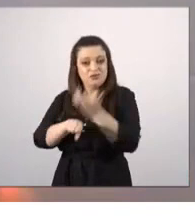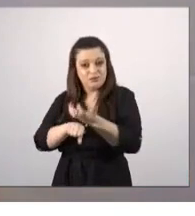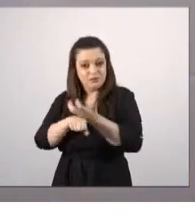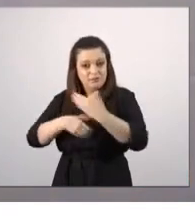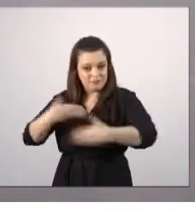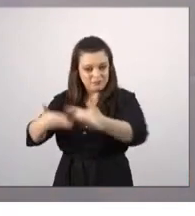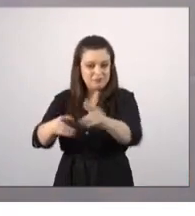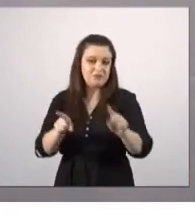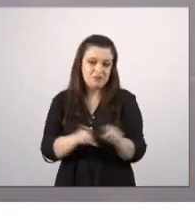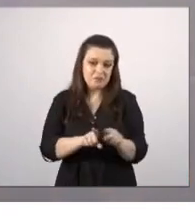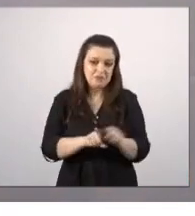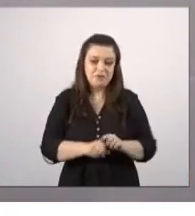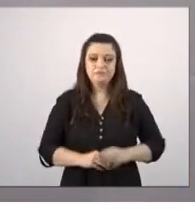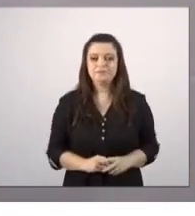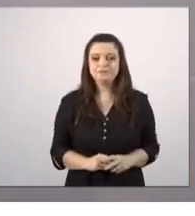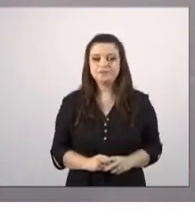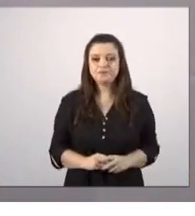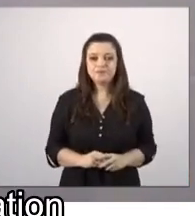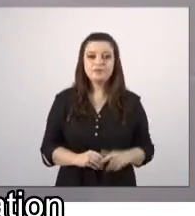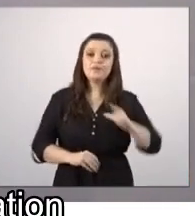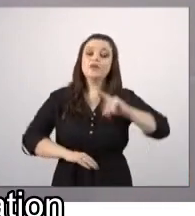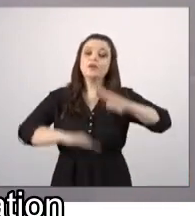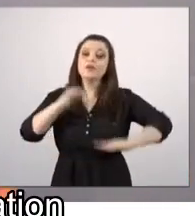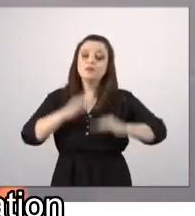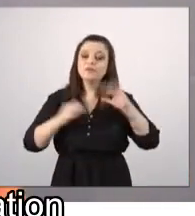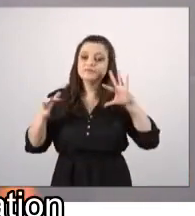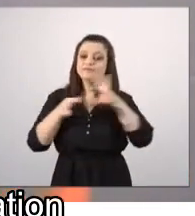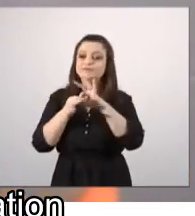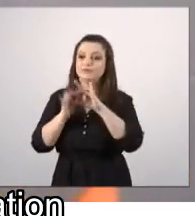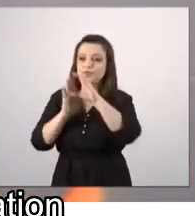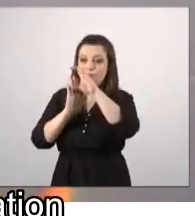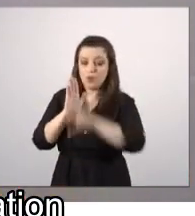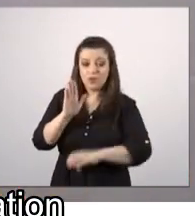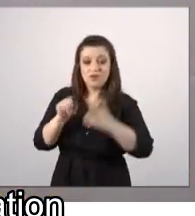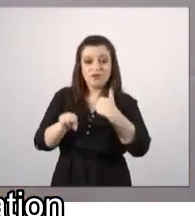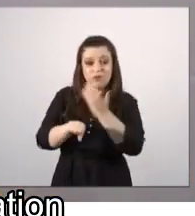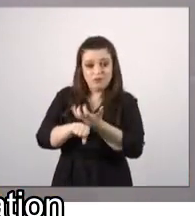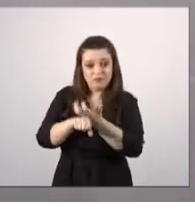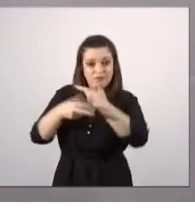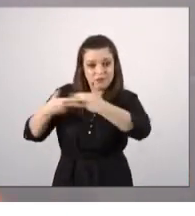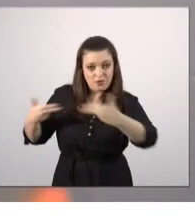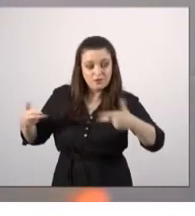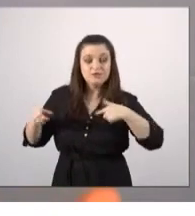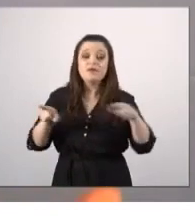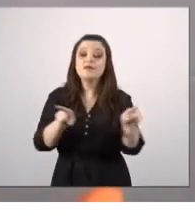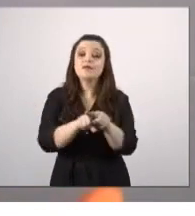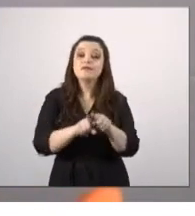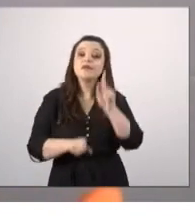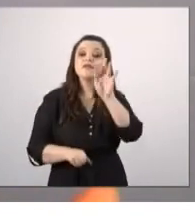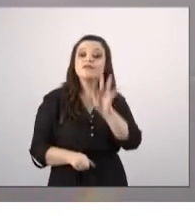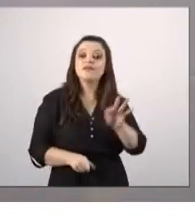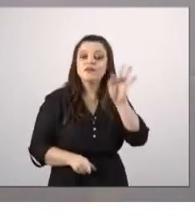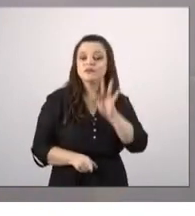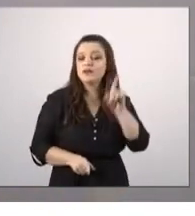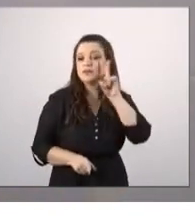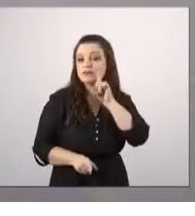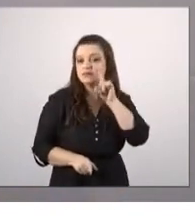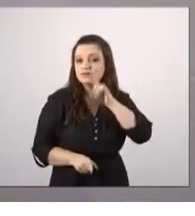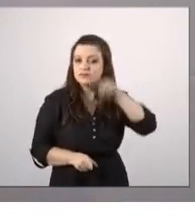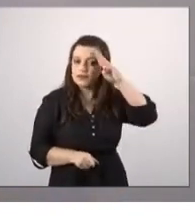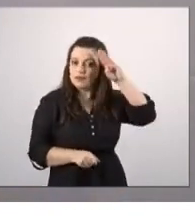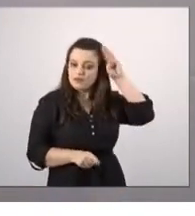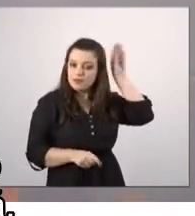Além dessas competências associadas ao currículo, o American Academy traz ainda uma inovação na forma de